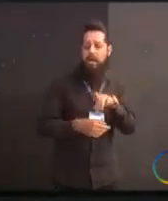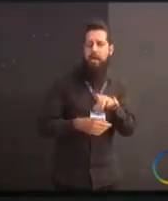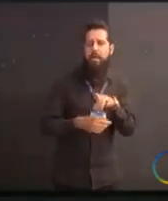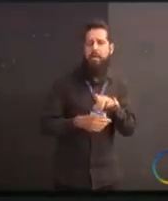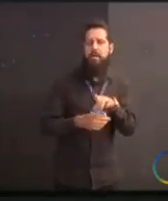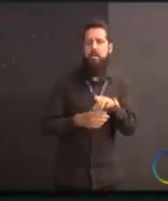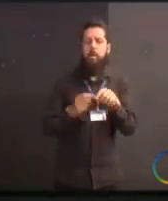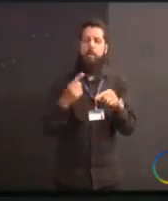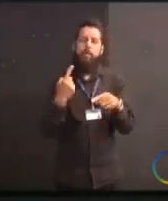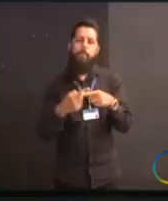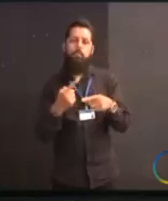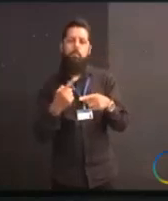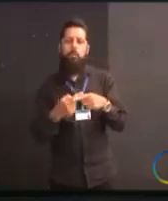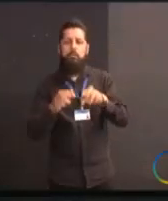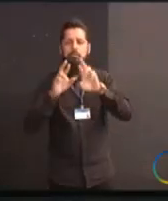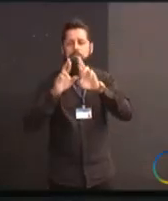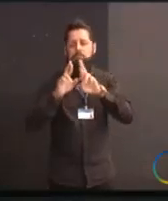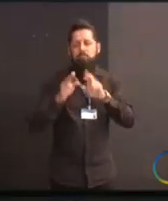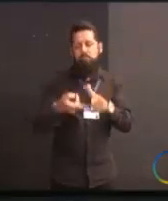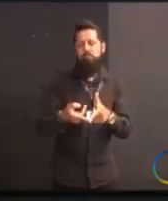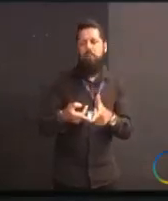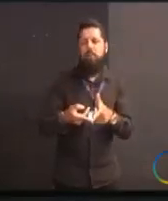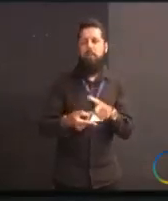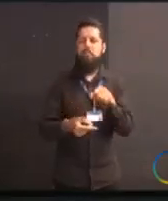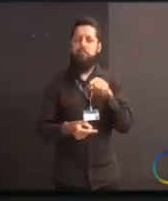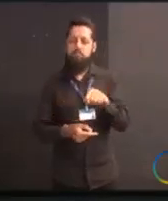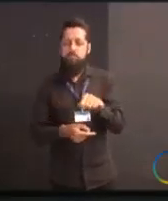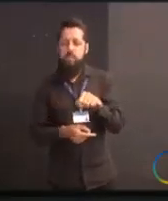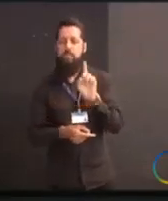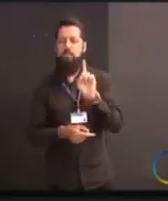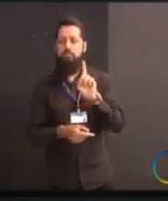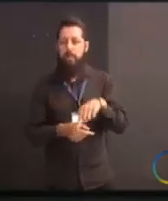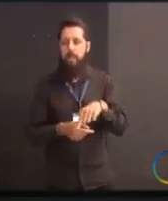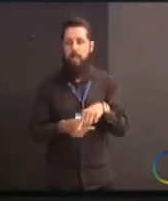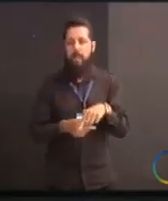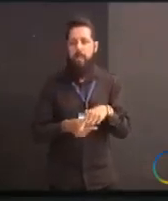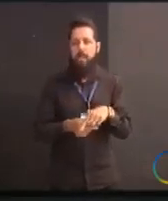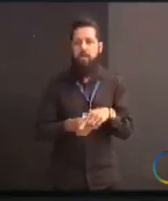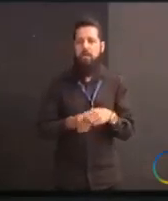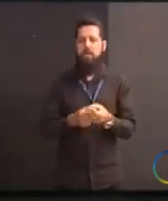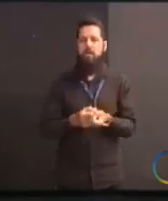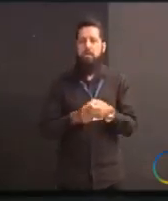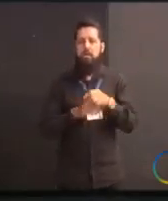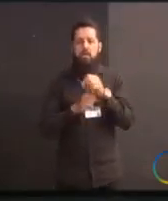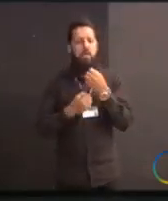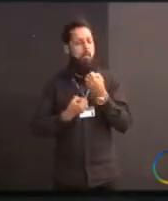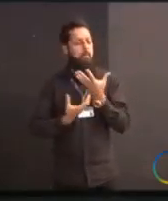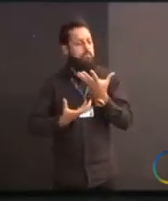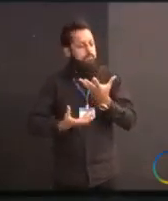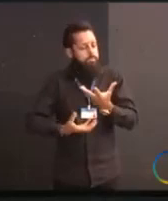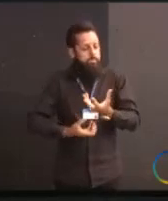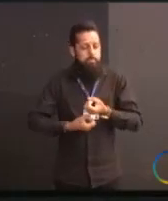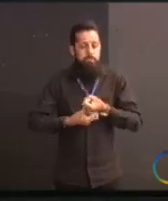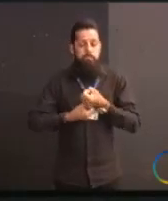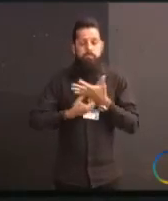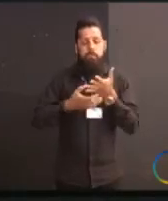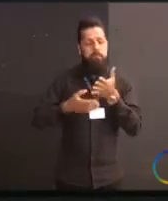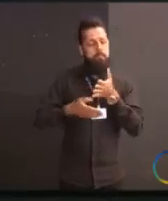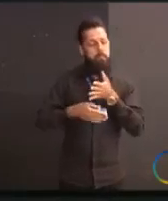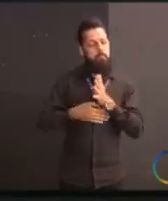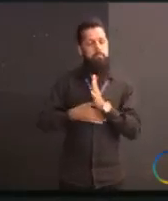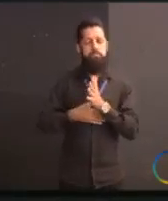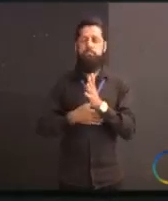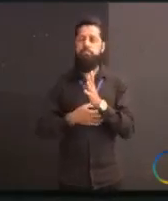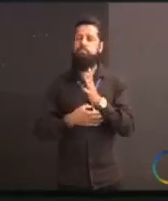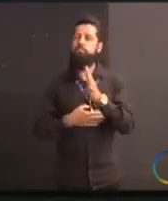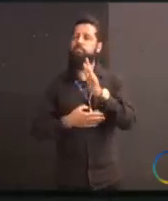ser diferente. Por isso, minha poesia que sai aqui do meu peito diz a ti,